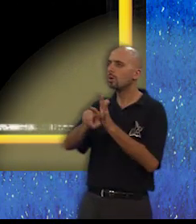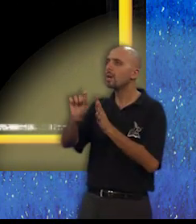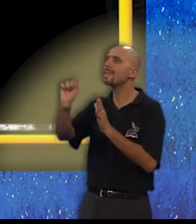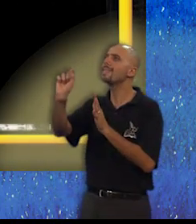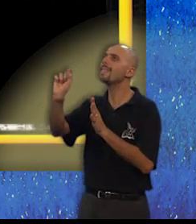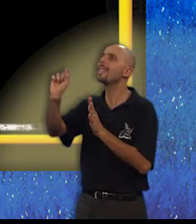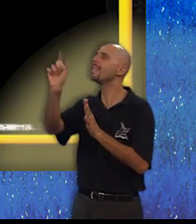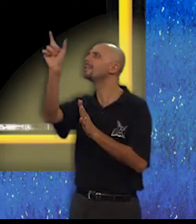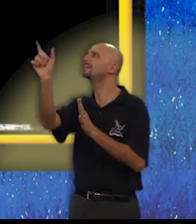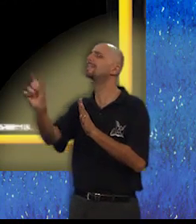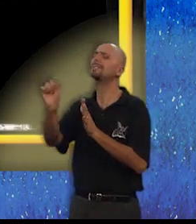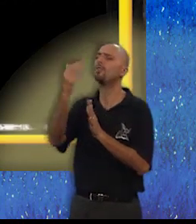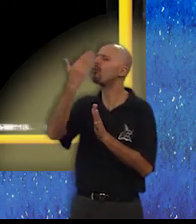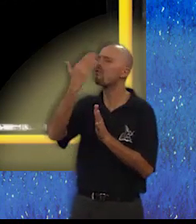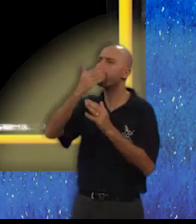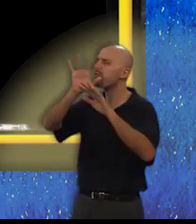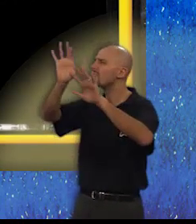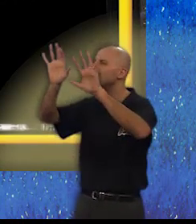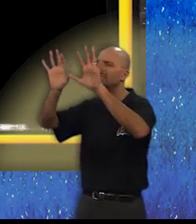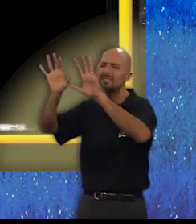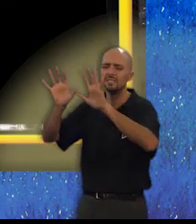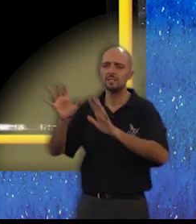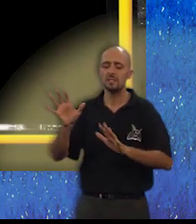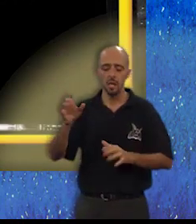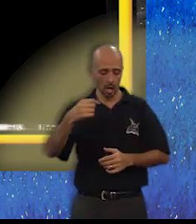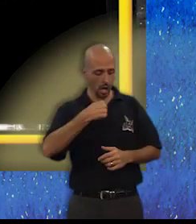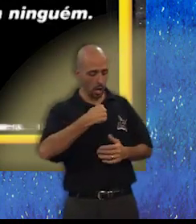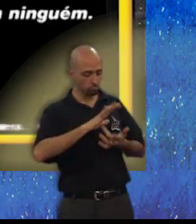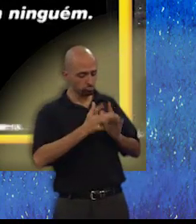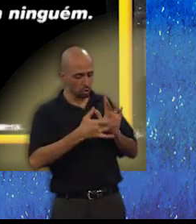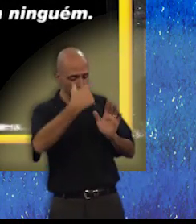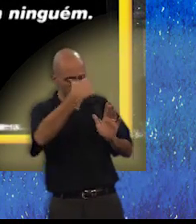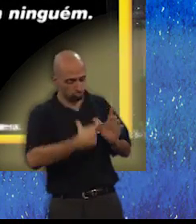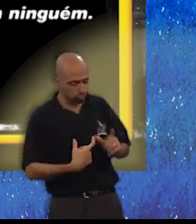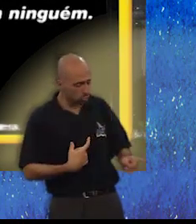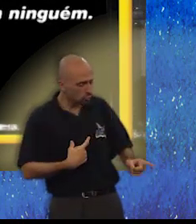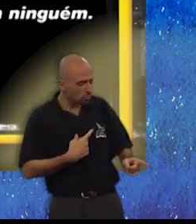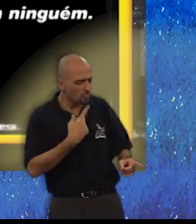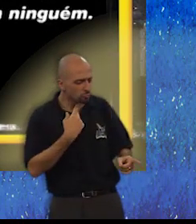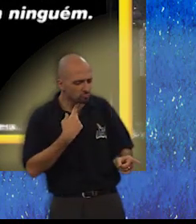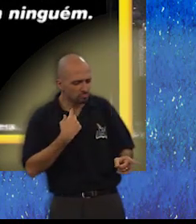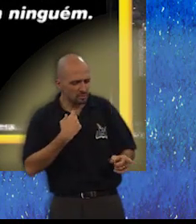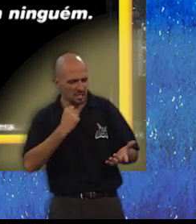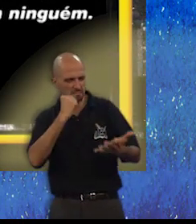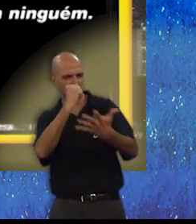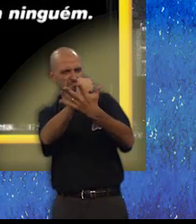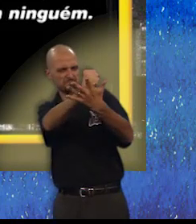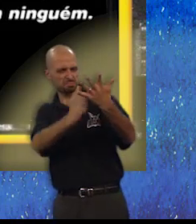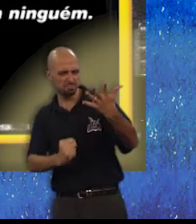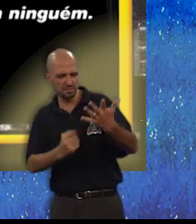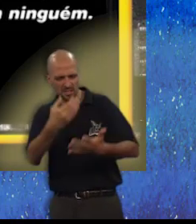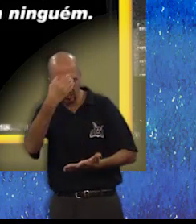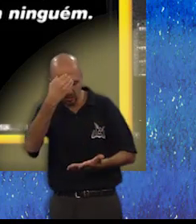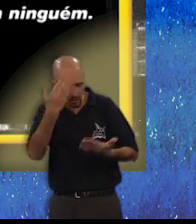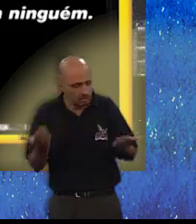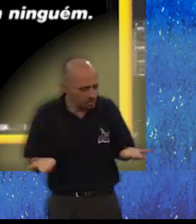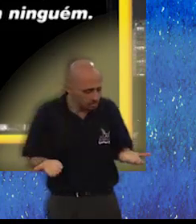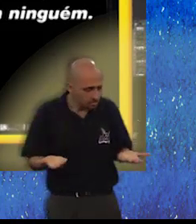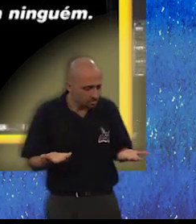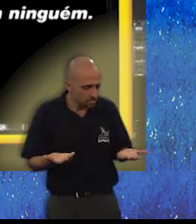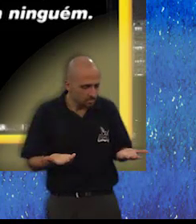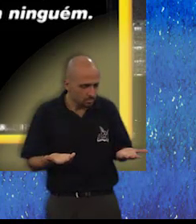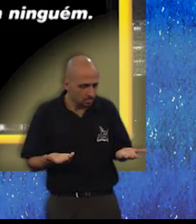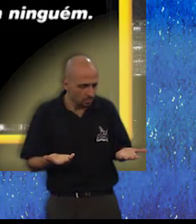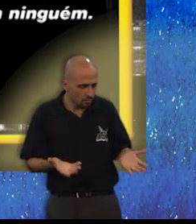e entra na cidade, onde te dirão o que te convém fazer. Os seus companheiros de viagem pararam emudecidos,